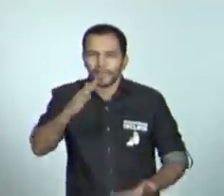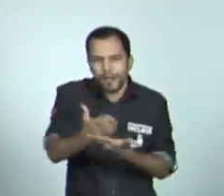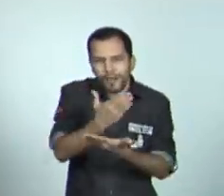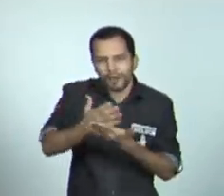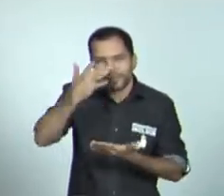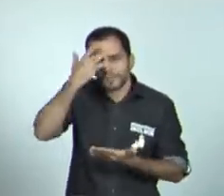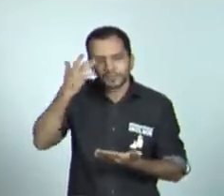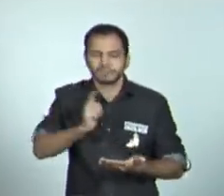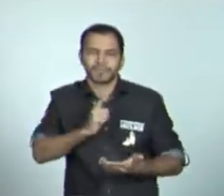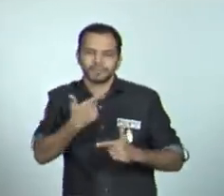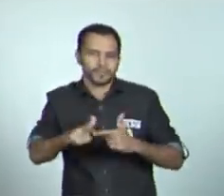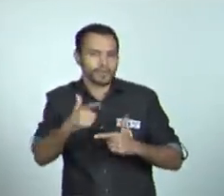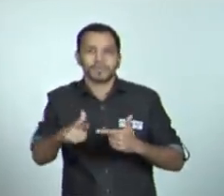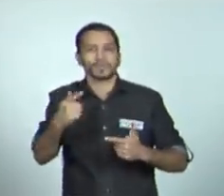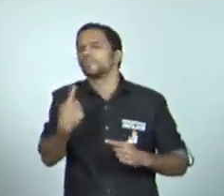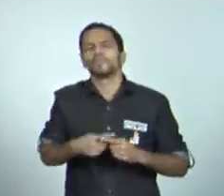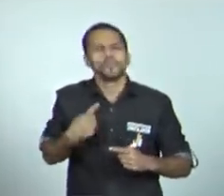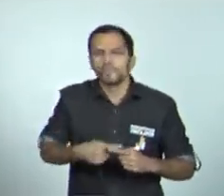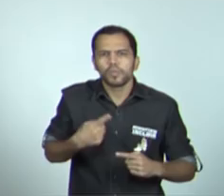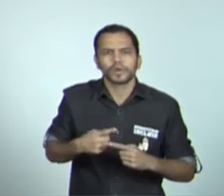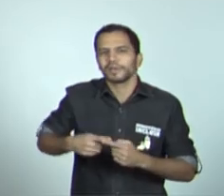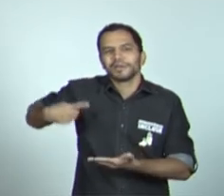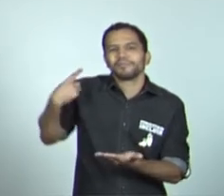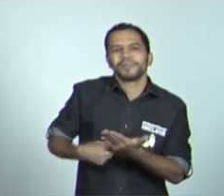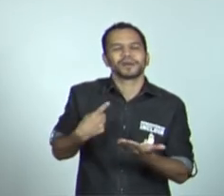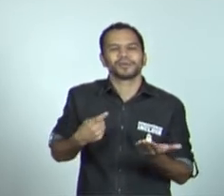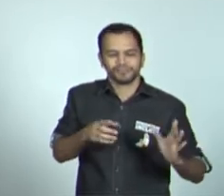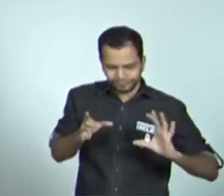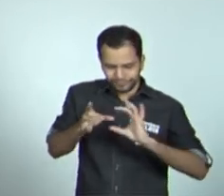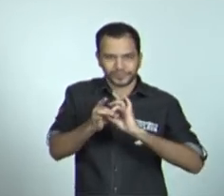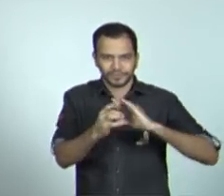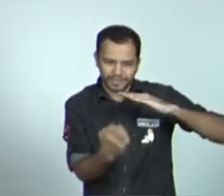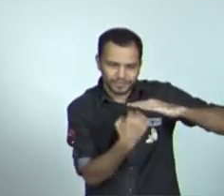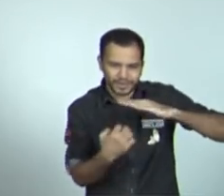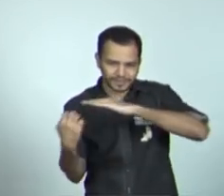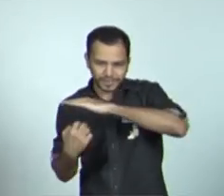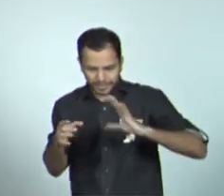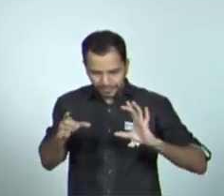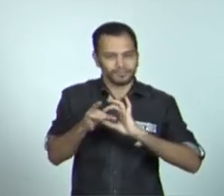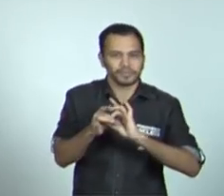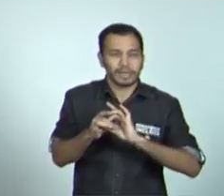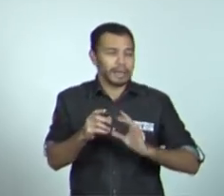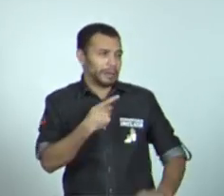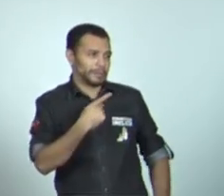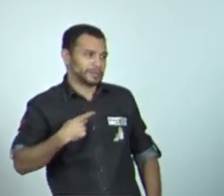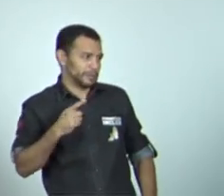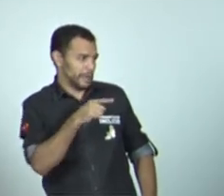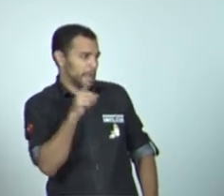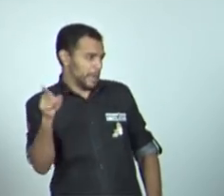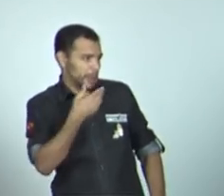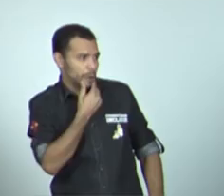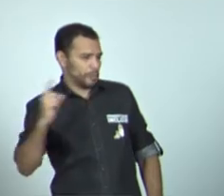sendo ameaçadas por que fizeram negócios com pessoas que mal conheciam e a pastor a pessoa